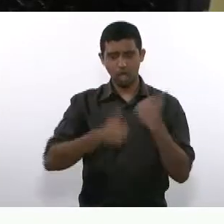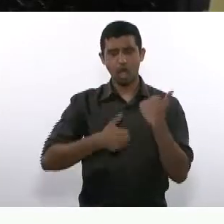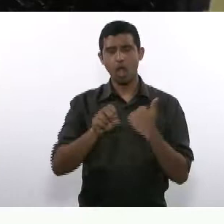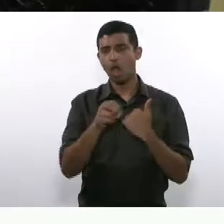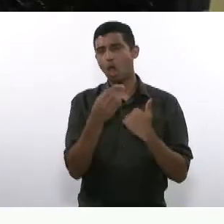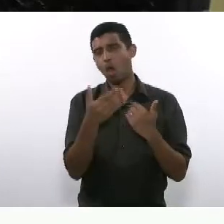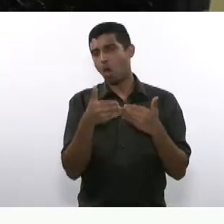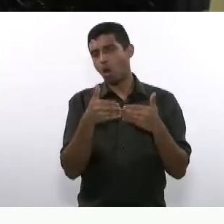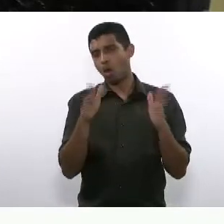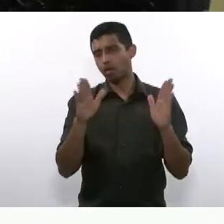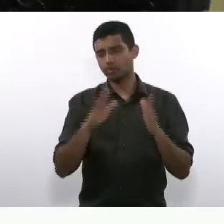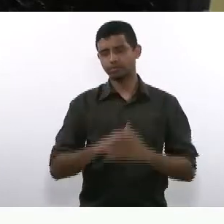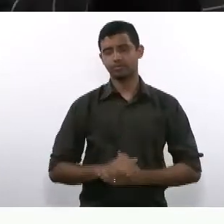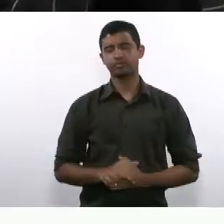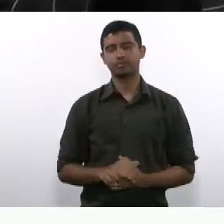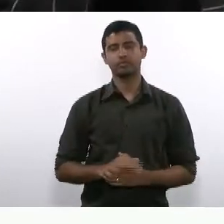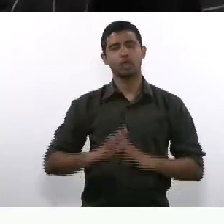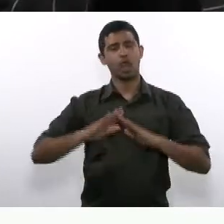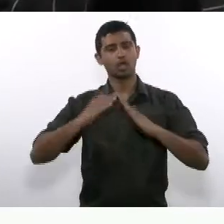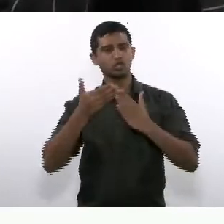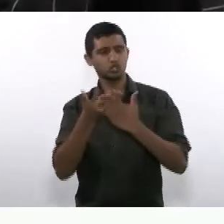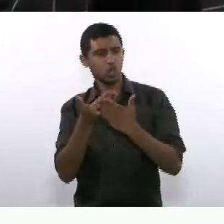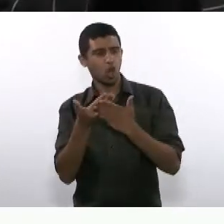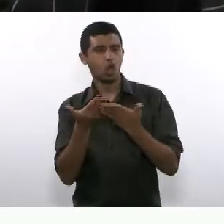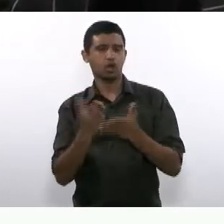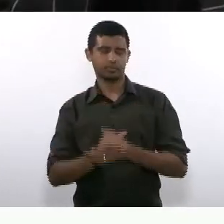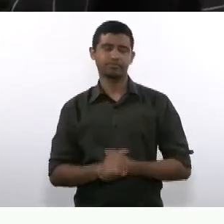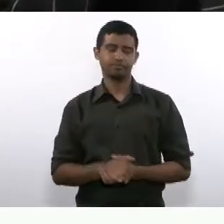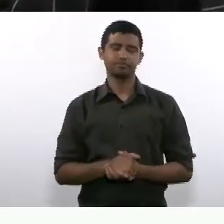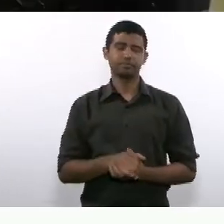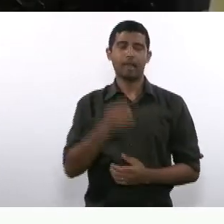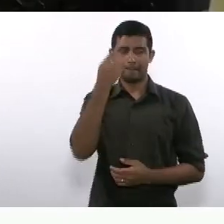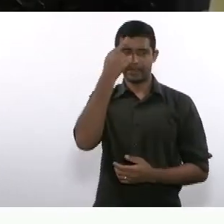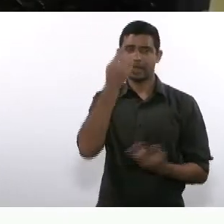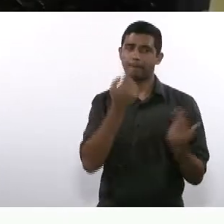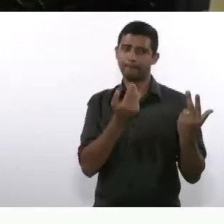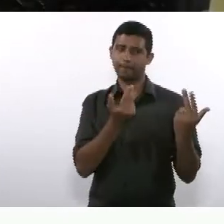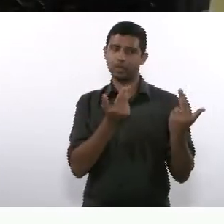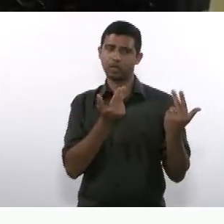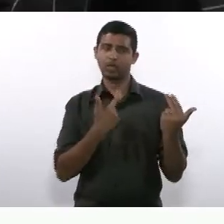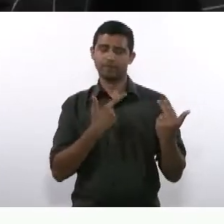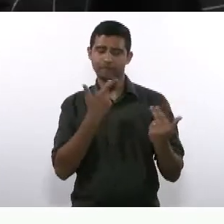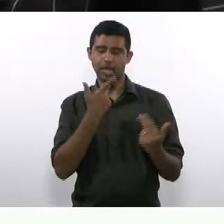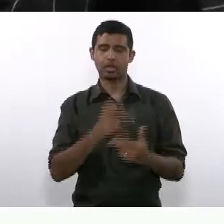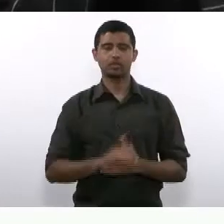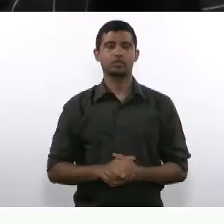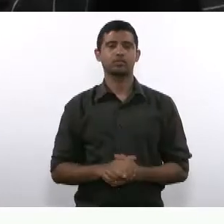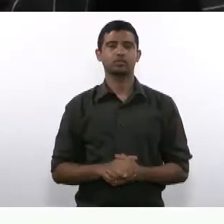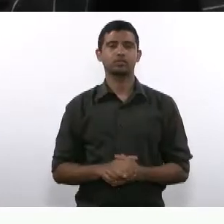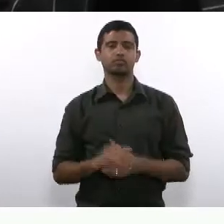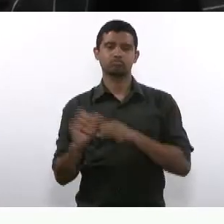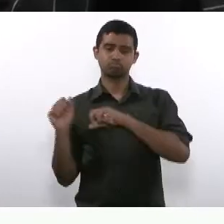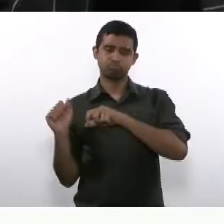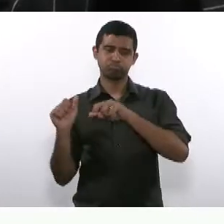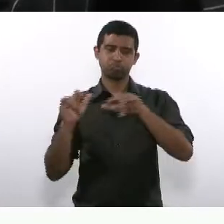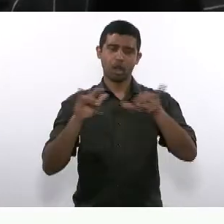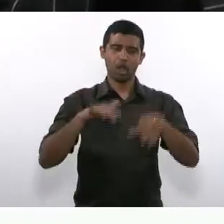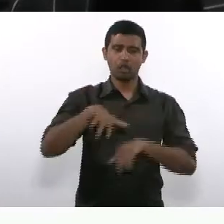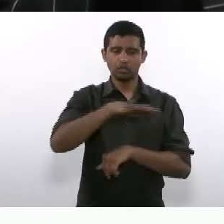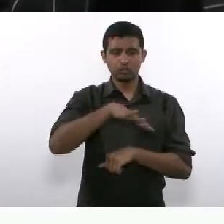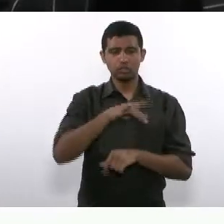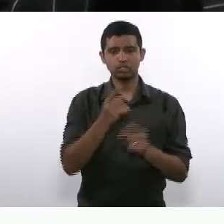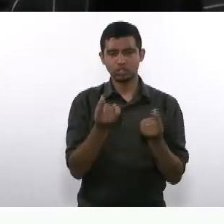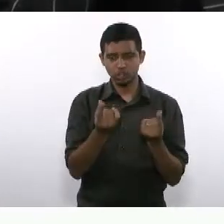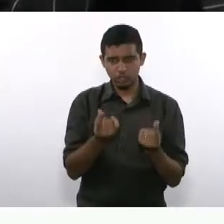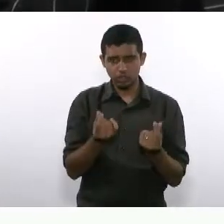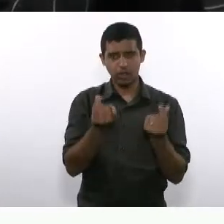para alto rendimento, uma escolinha ou exatamente, a ideia é essa. Outros programas de inclusão. A ideia é essa, ocupação, alto rendimento e